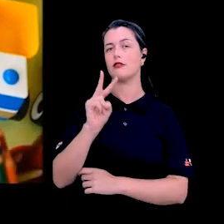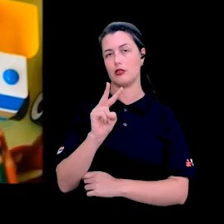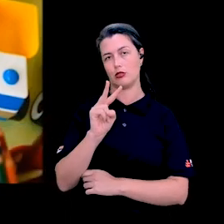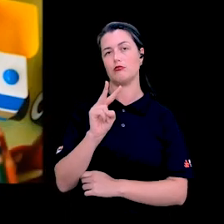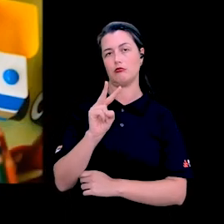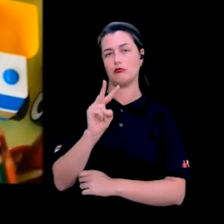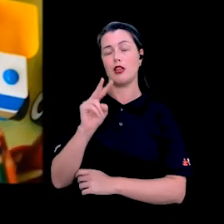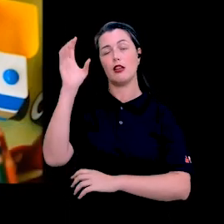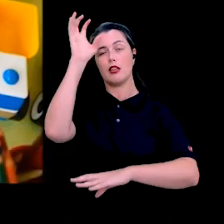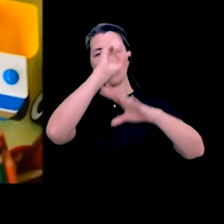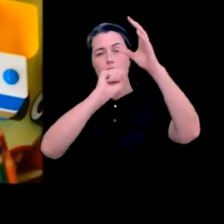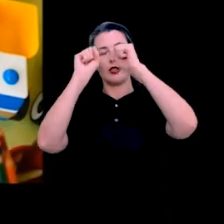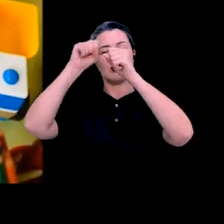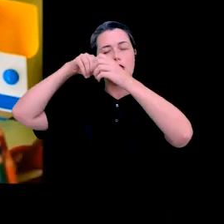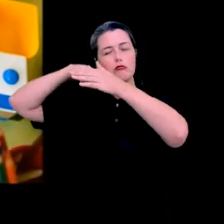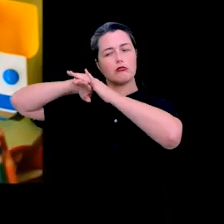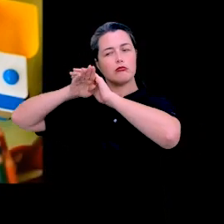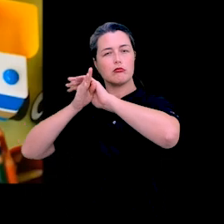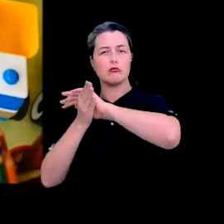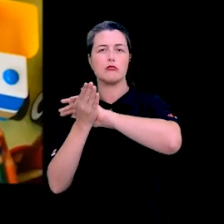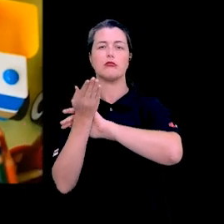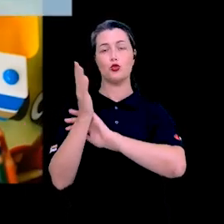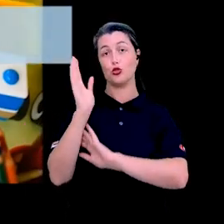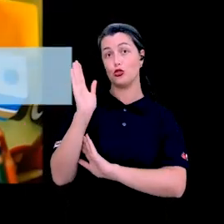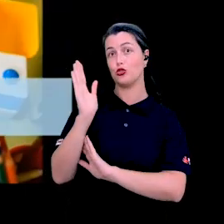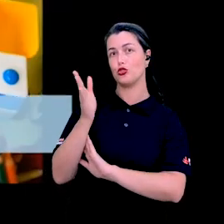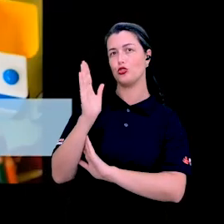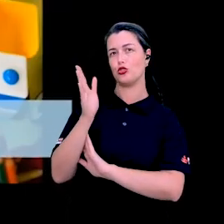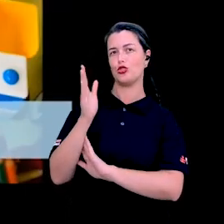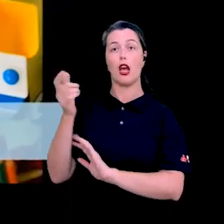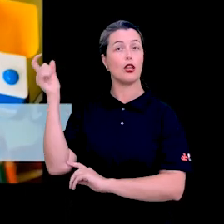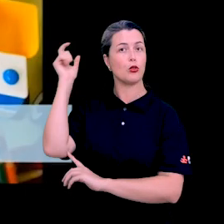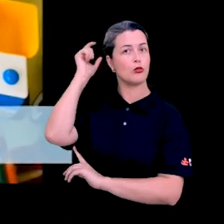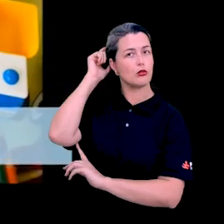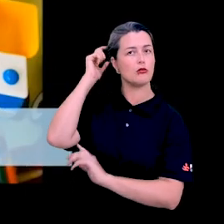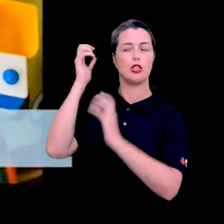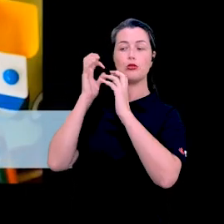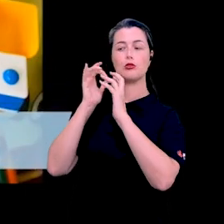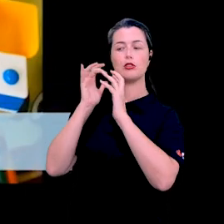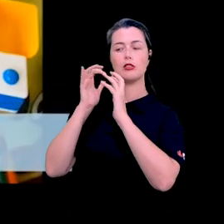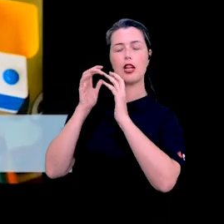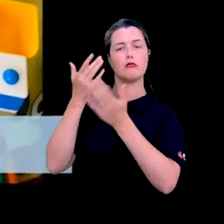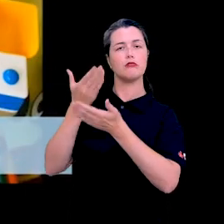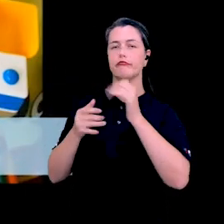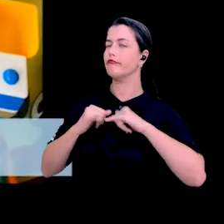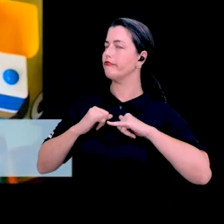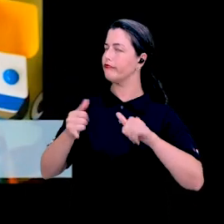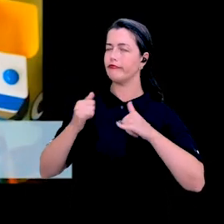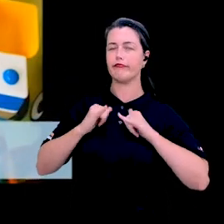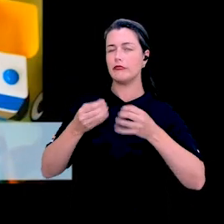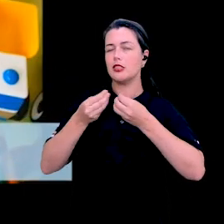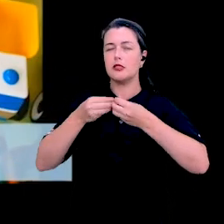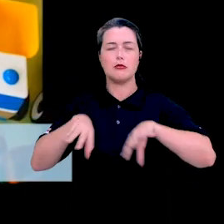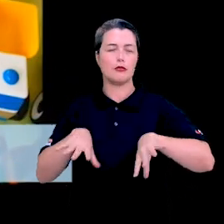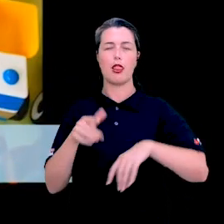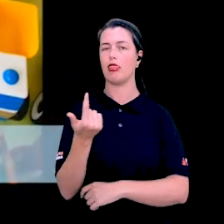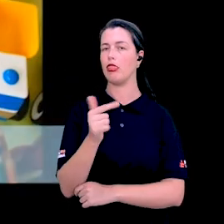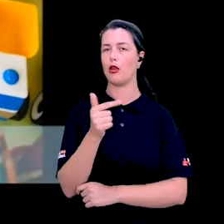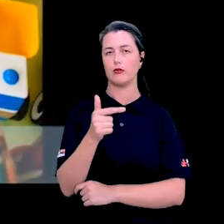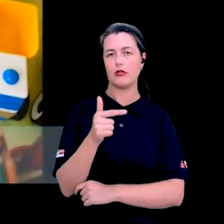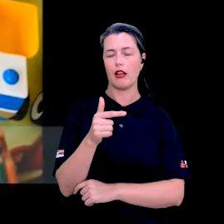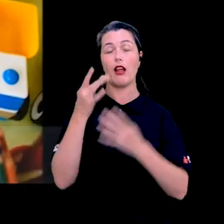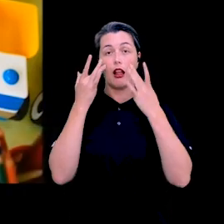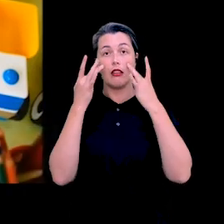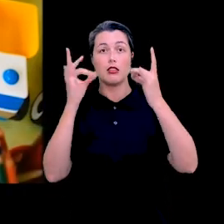se tornando não conscientes, até para que o cérebro não gaste energia desnecessária prestando atenção àquilo que